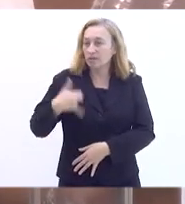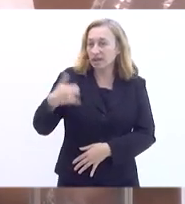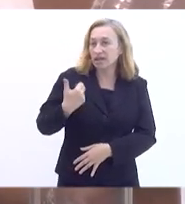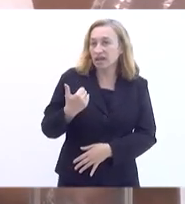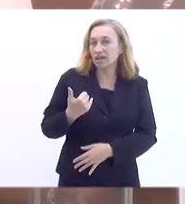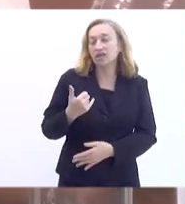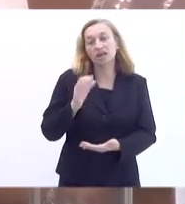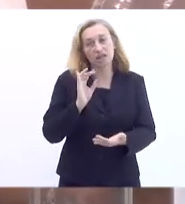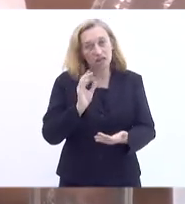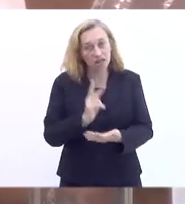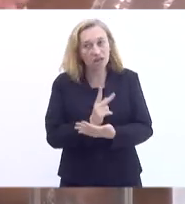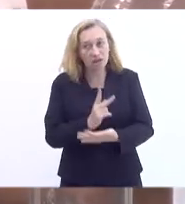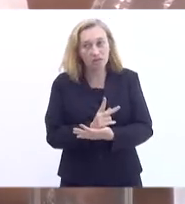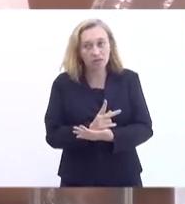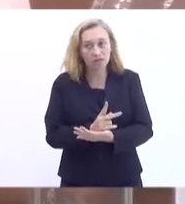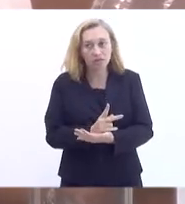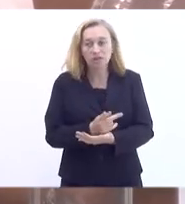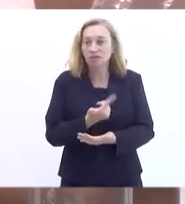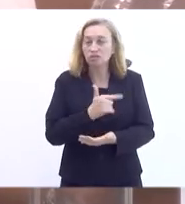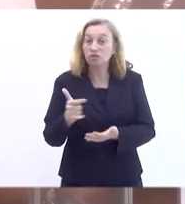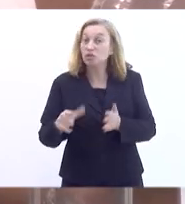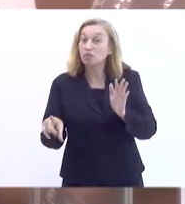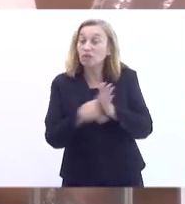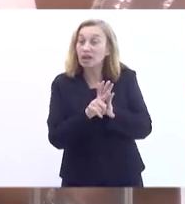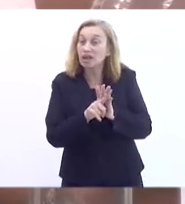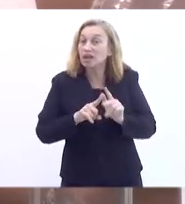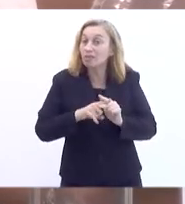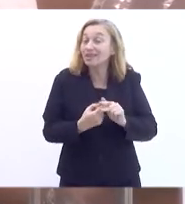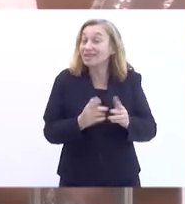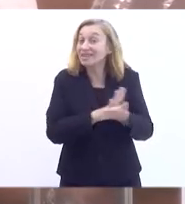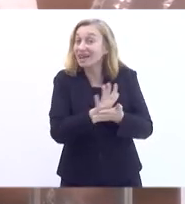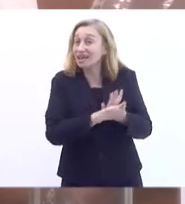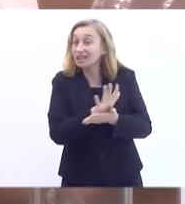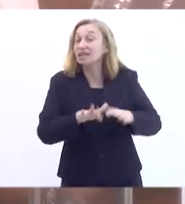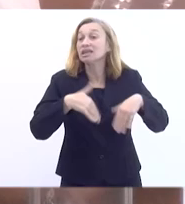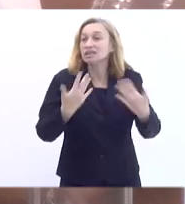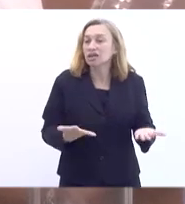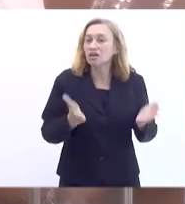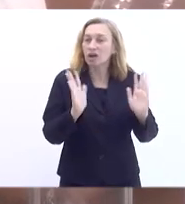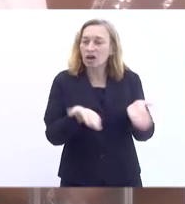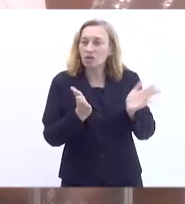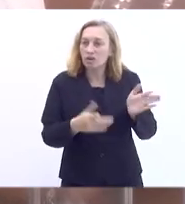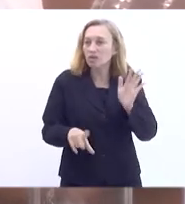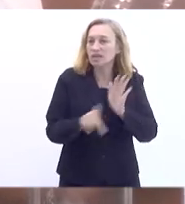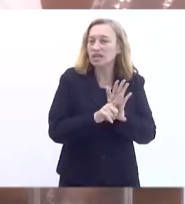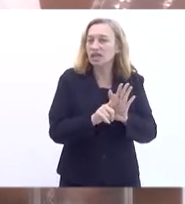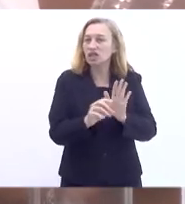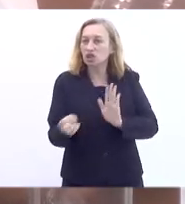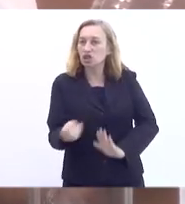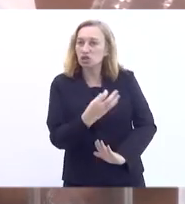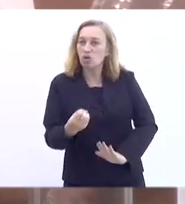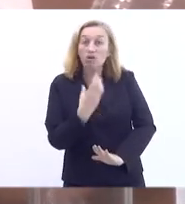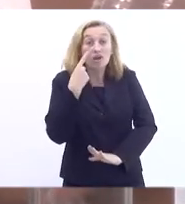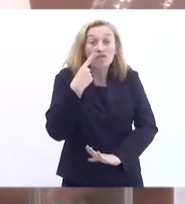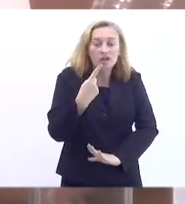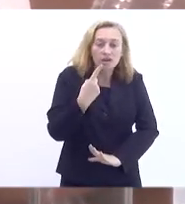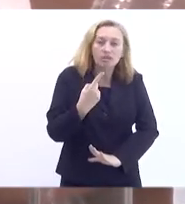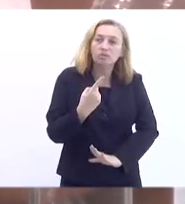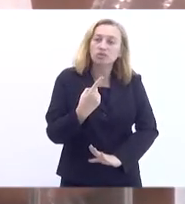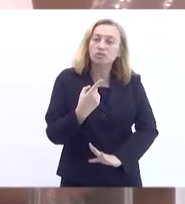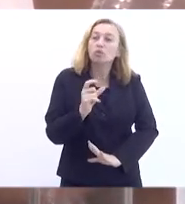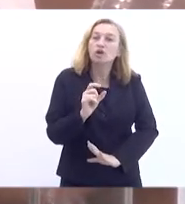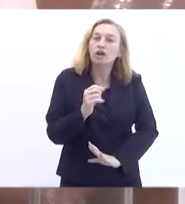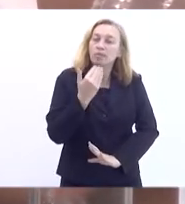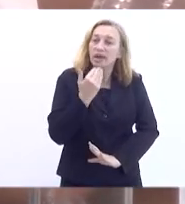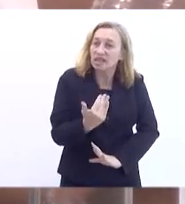injustamente tendo em vista que não existe uma lei regulamentando isso então agora com essa lei vigente nós vamos buscar